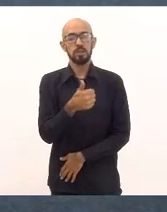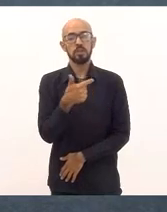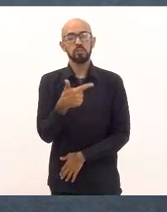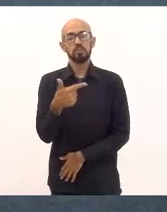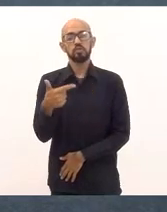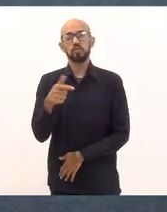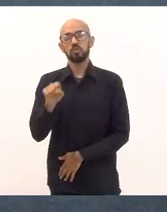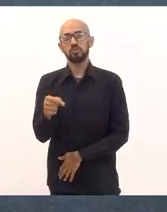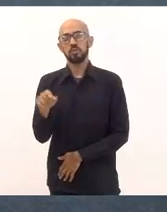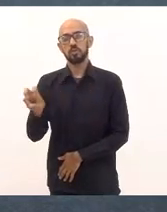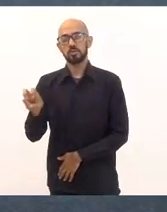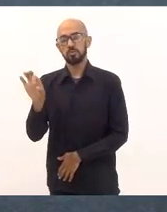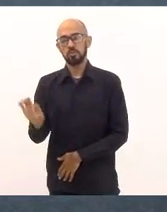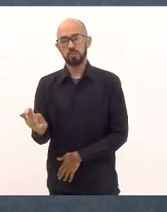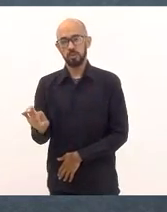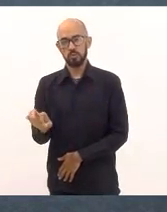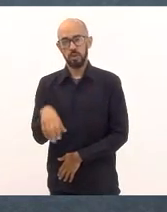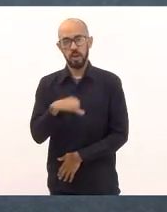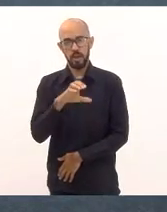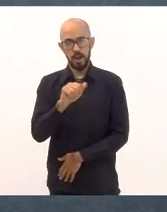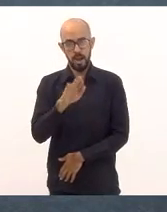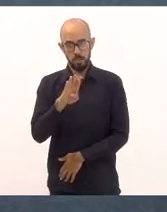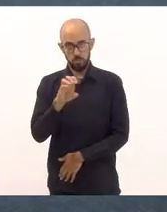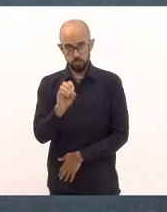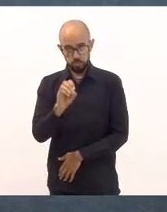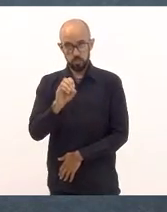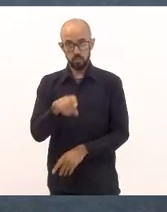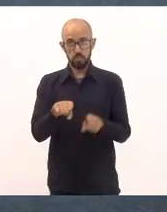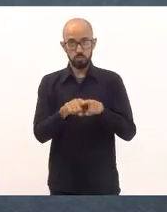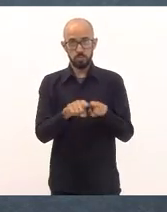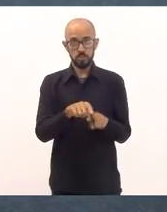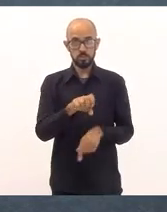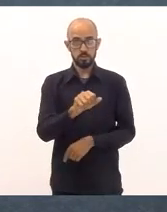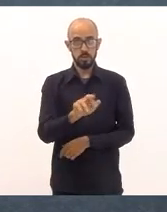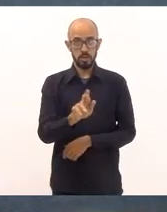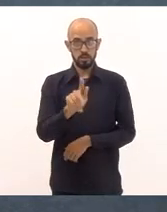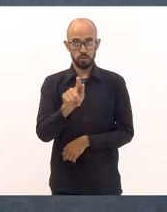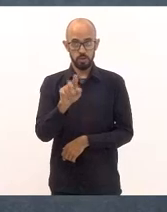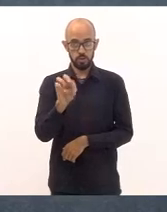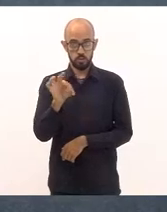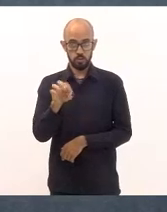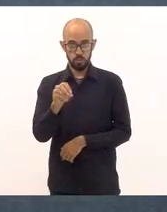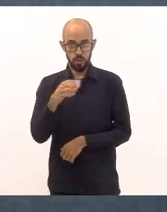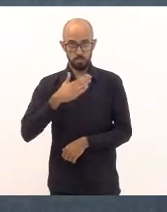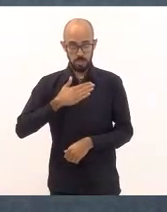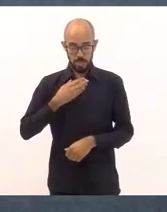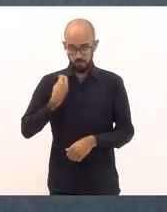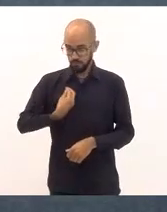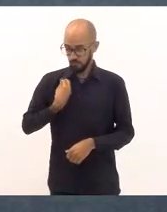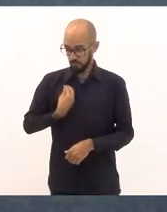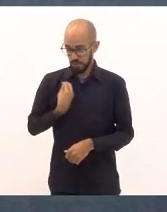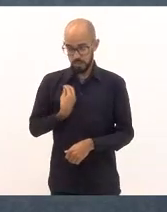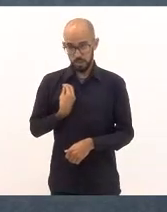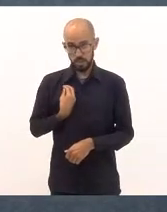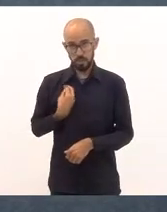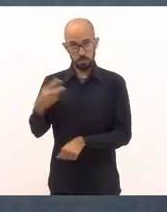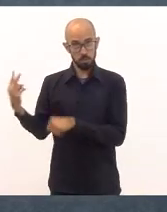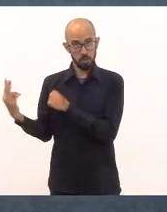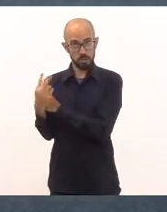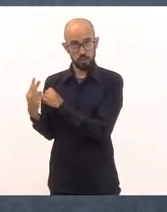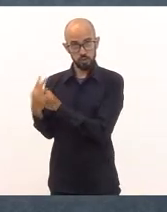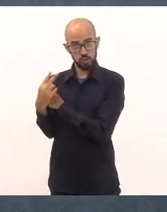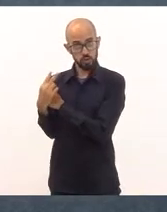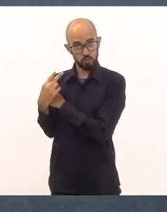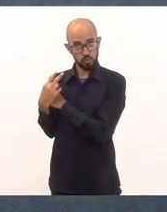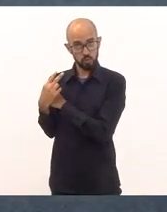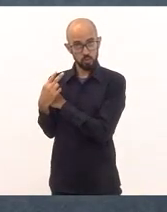122,5%. São cabos e sargentos. E a minha vida está na mão deles. O Estado passa num